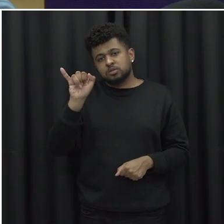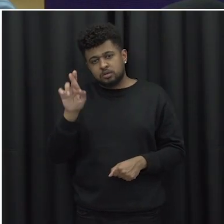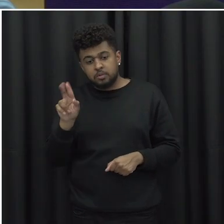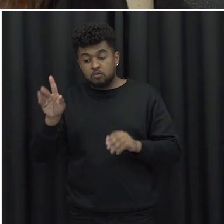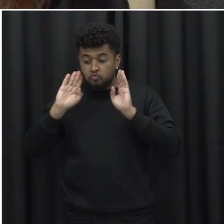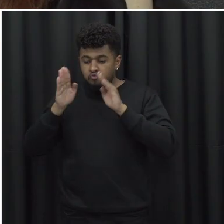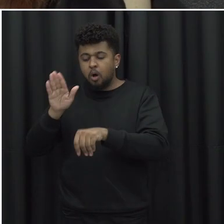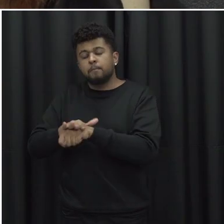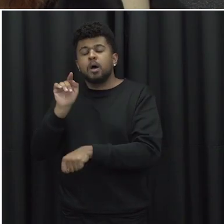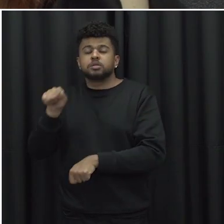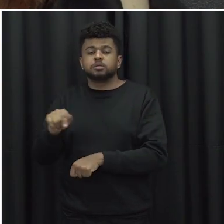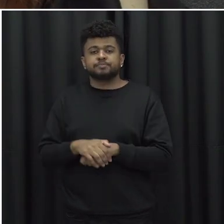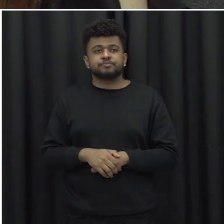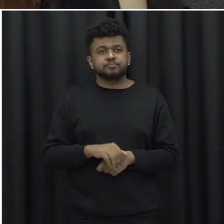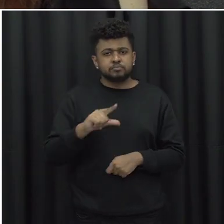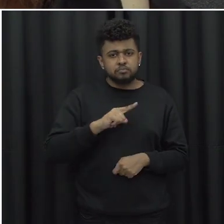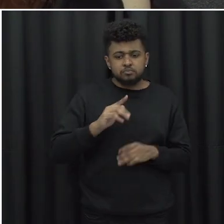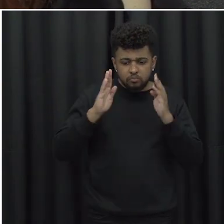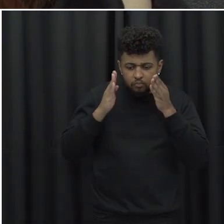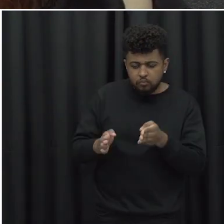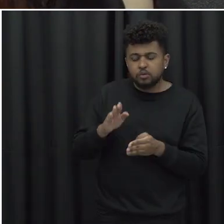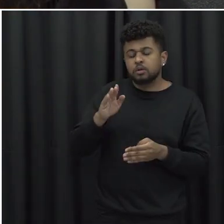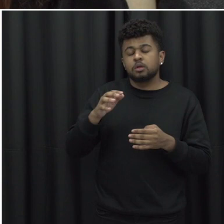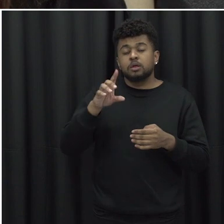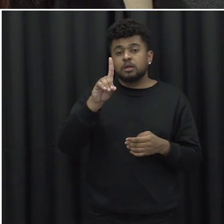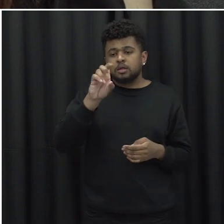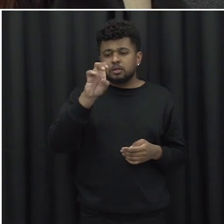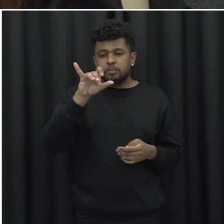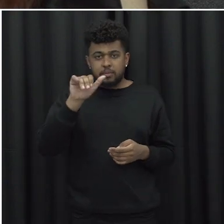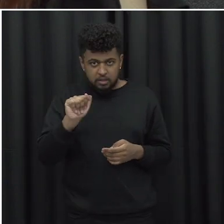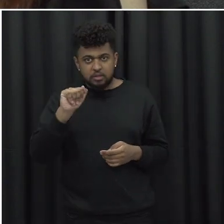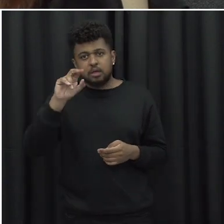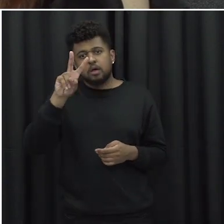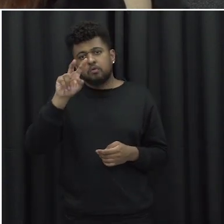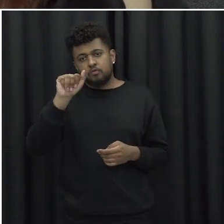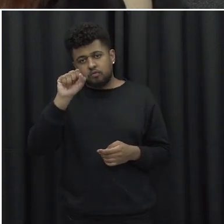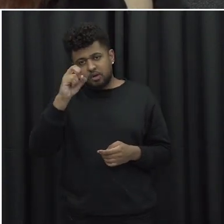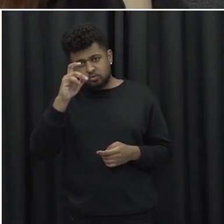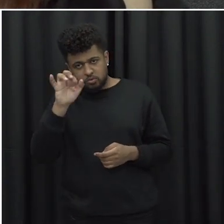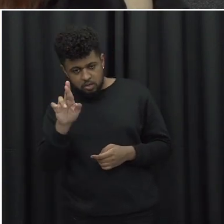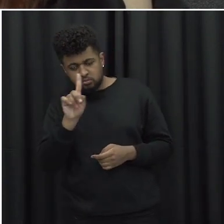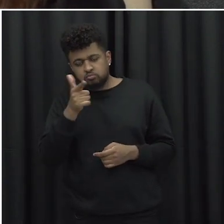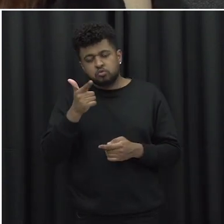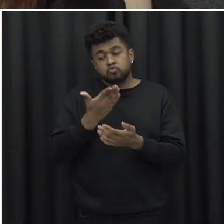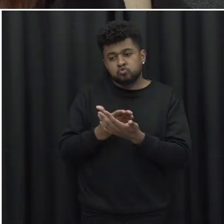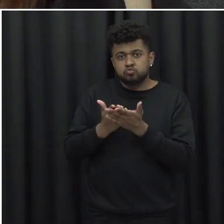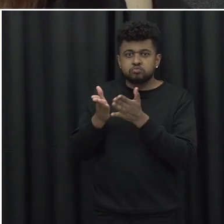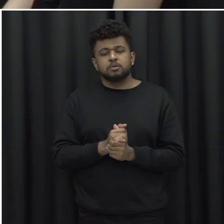Alzheimer, eles focam mais nela. Demência exclusiva para demência vascular não existe um estudo mostrando